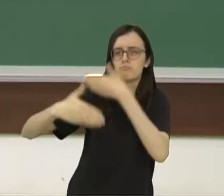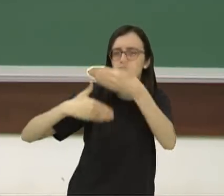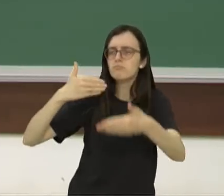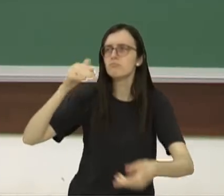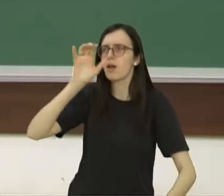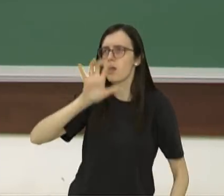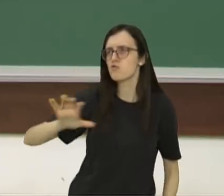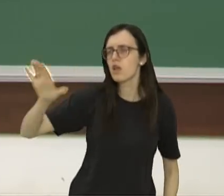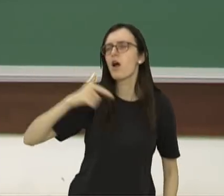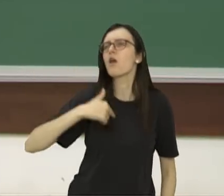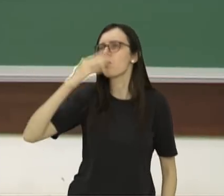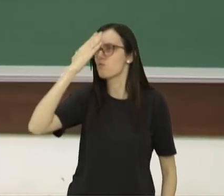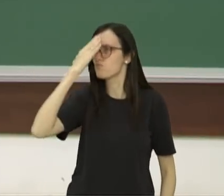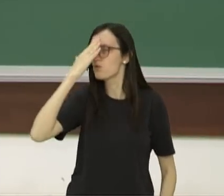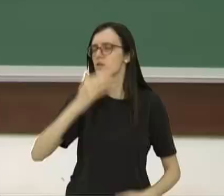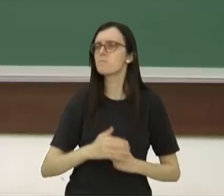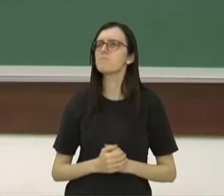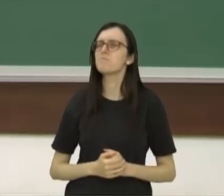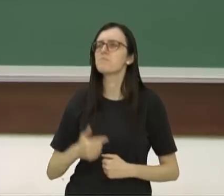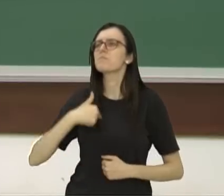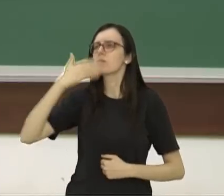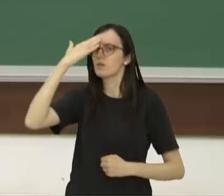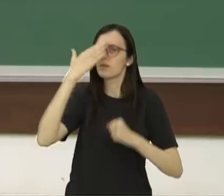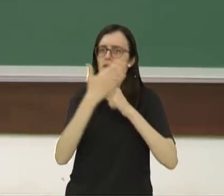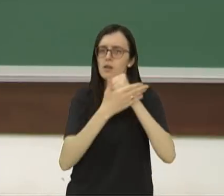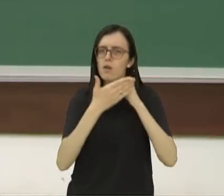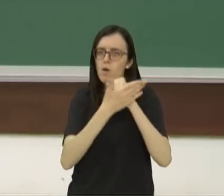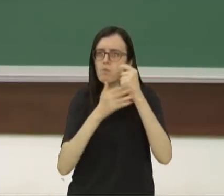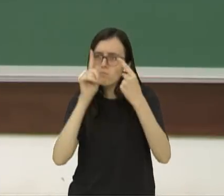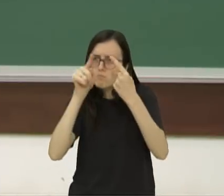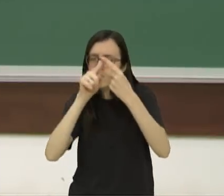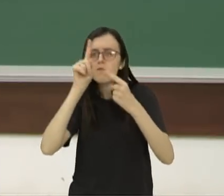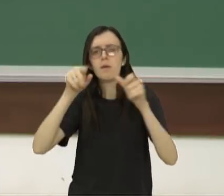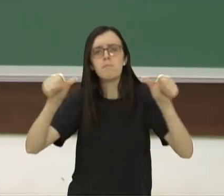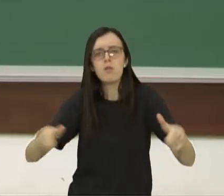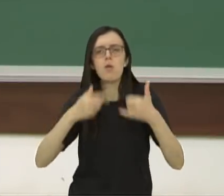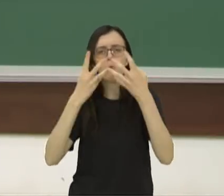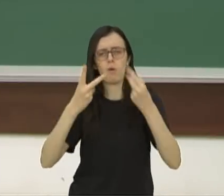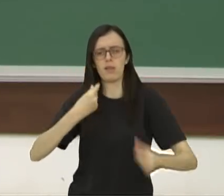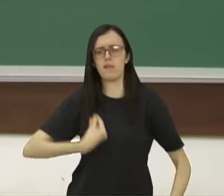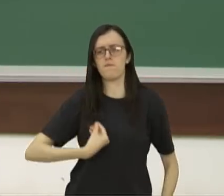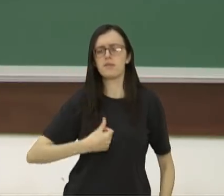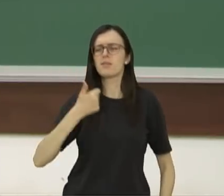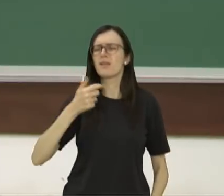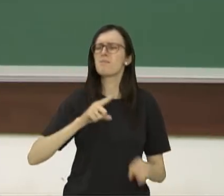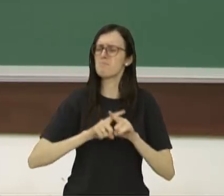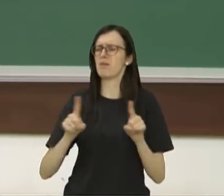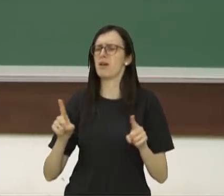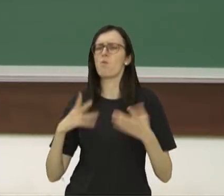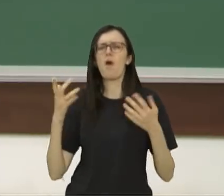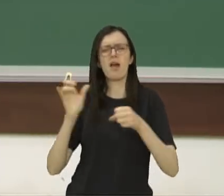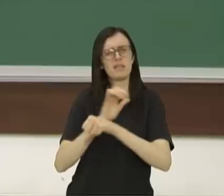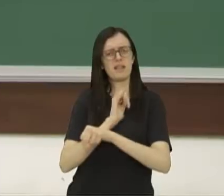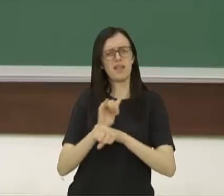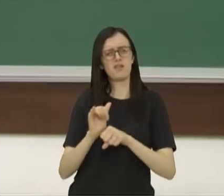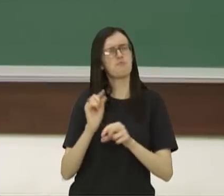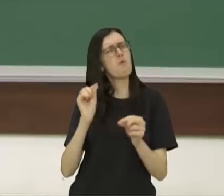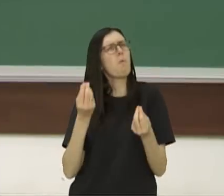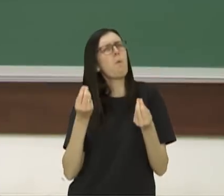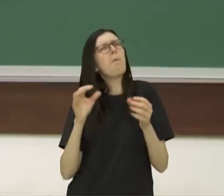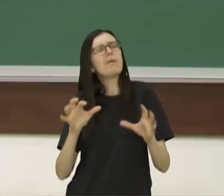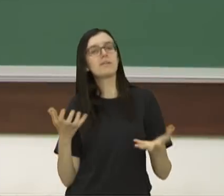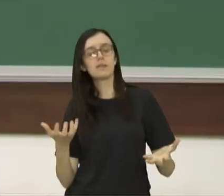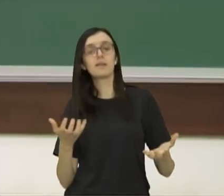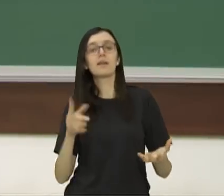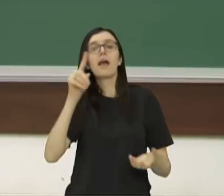faz, eu entendi que o objetivo e os princípios dele é para melhorar a qualidade de vida, mas e aí quais são os instrumentos? Ou seja, como